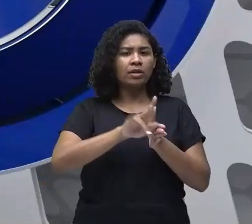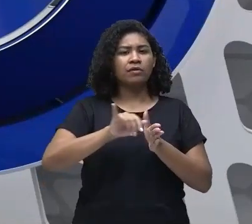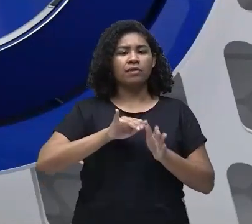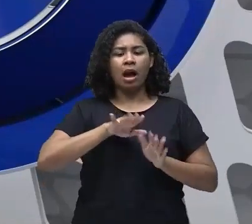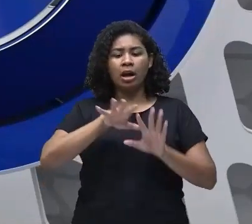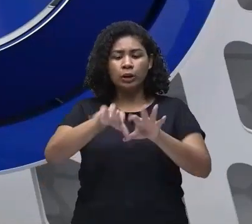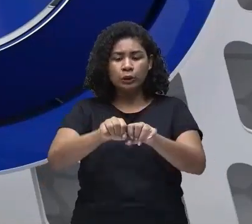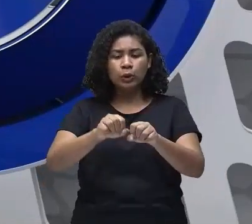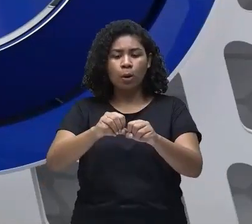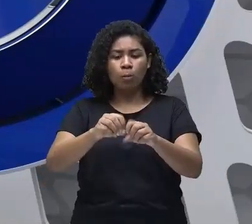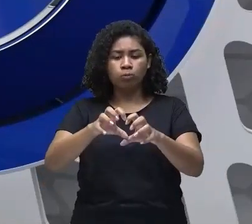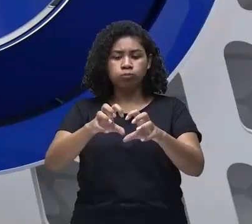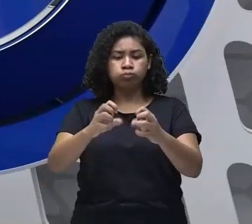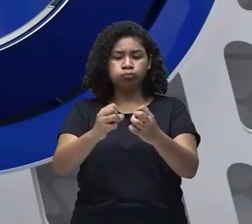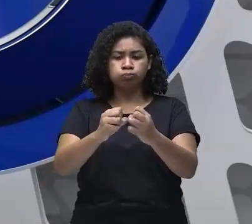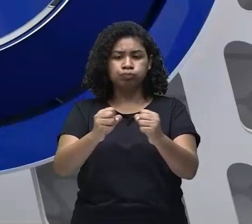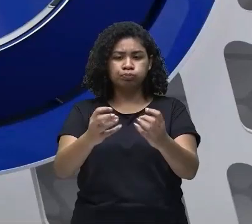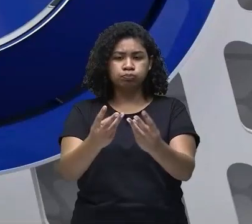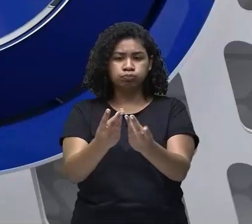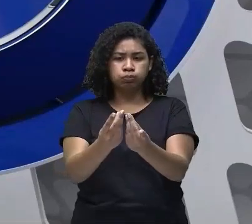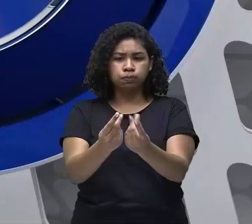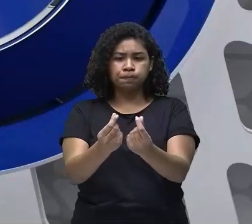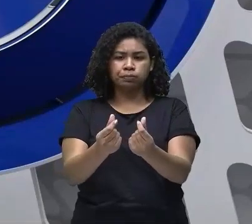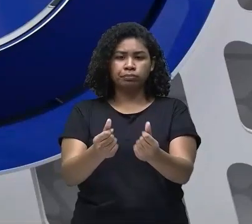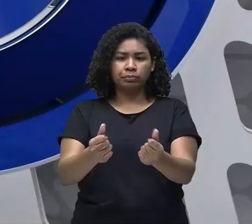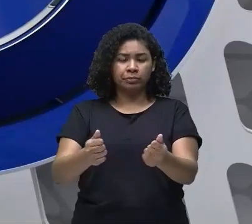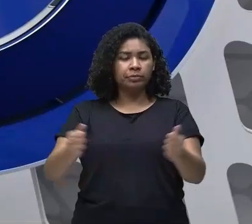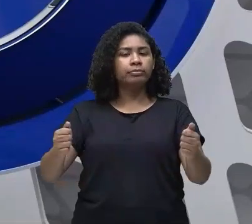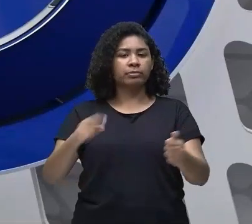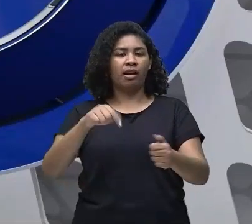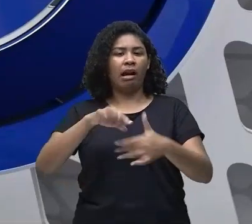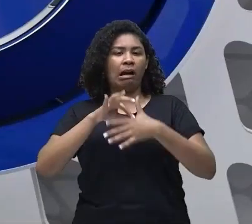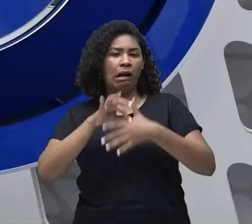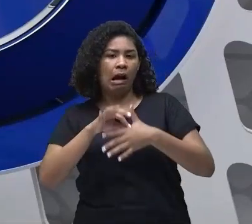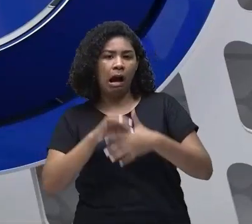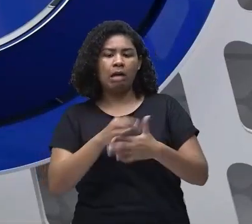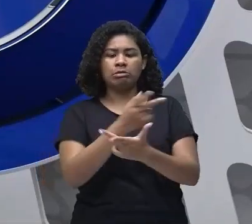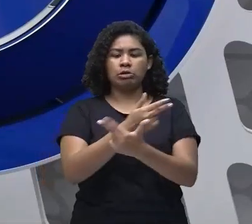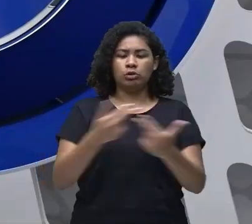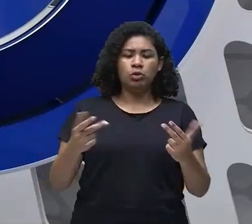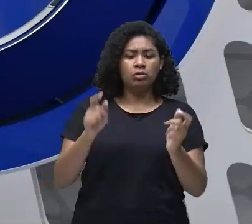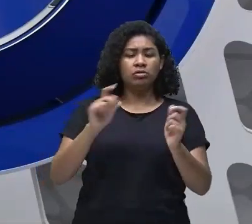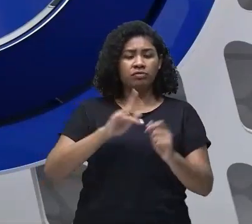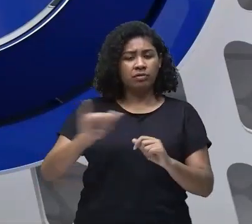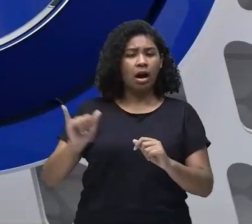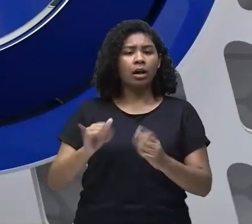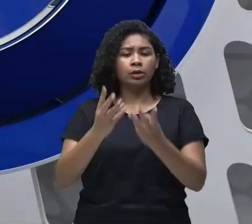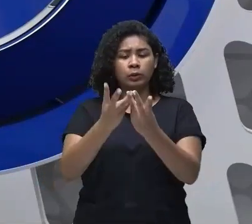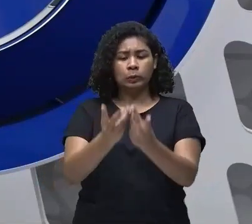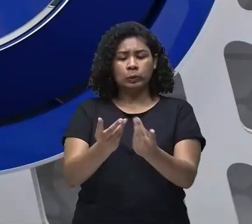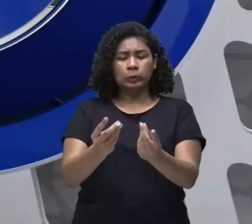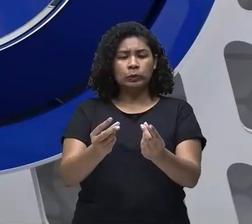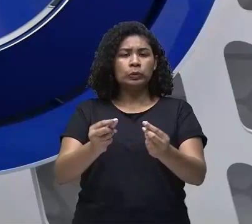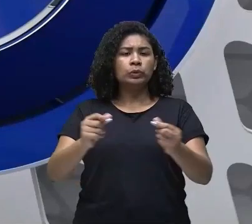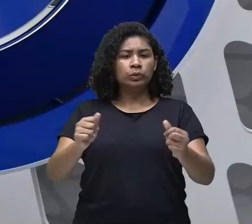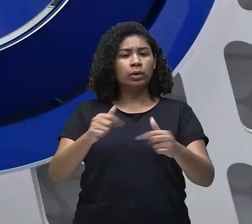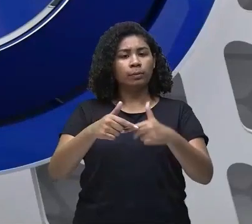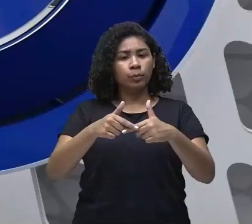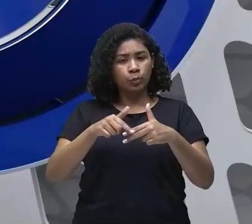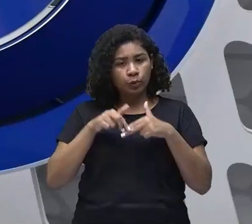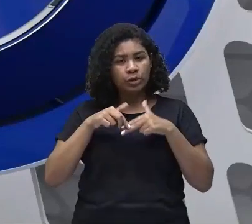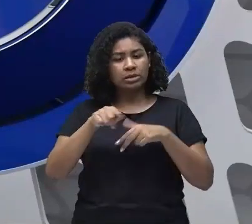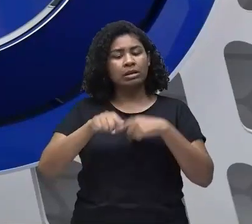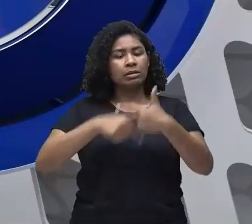morta, destruir a carne que tem, o que pode ser consumido, e a ação desses decompositores